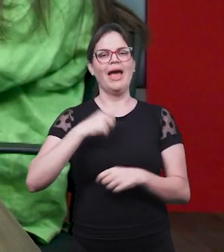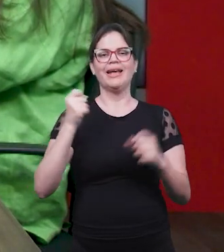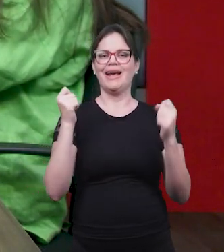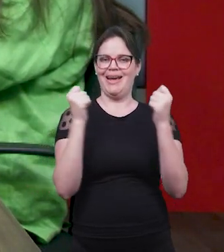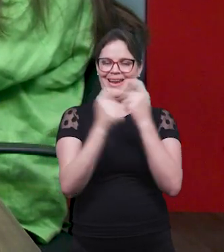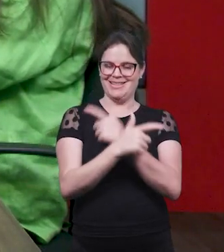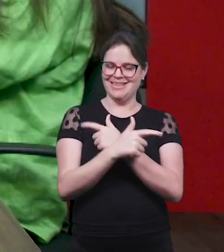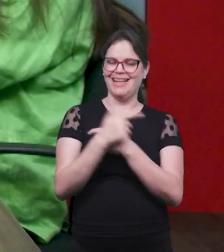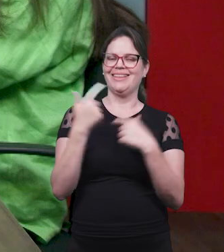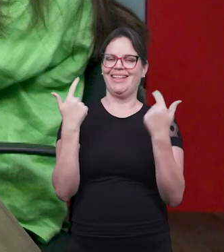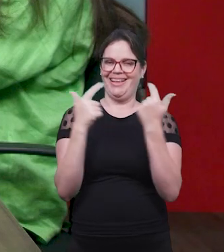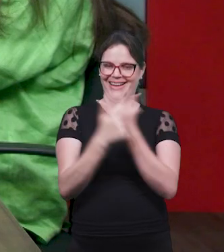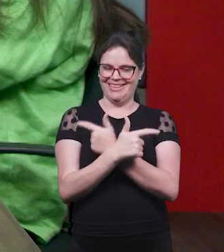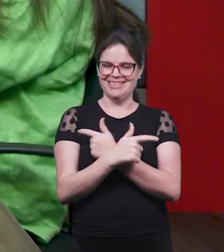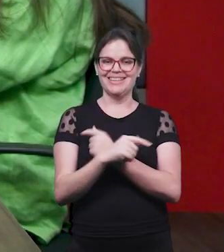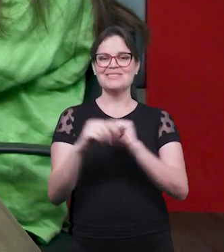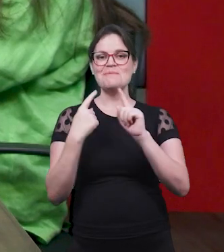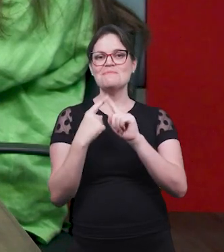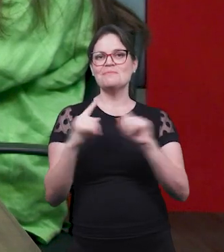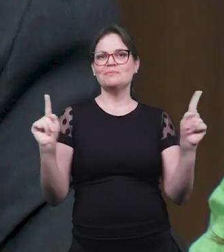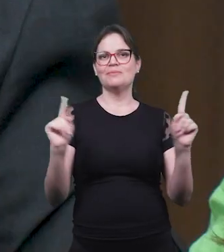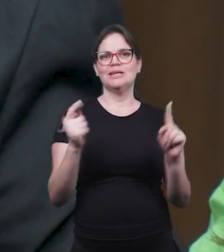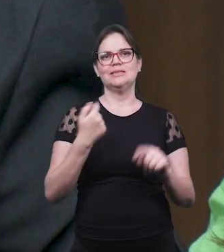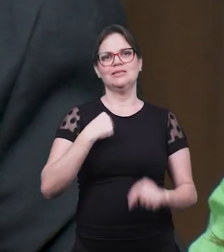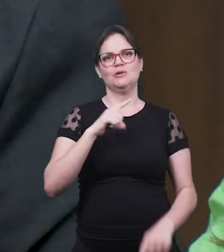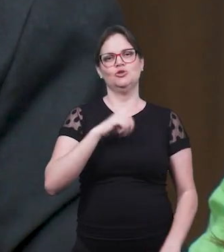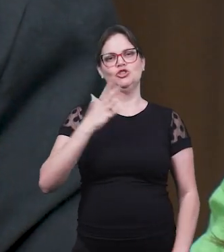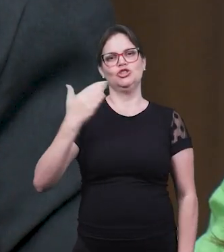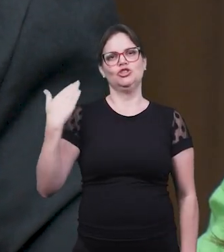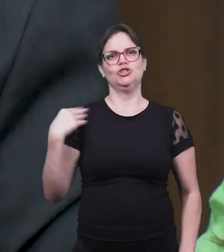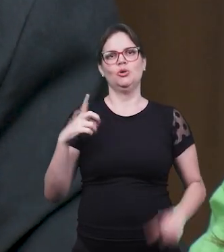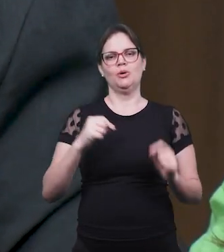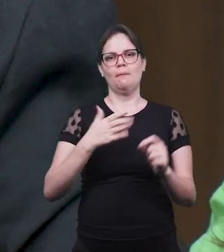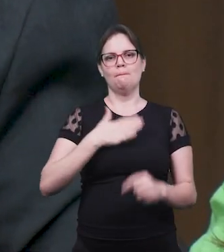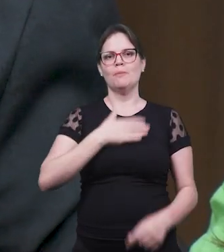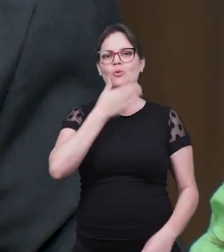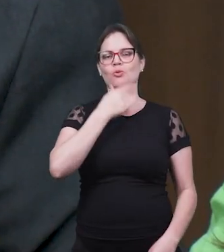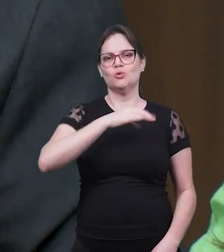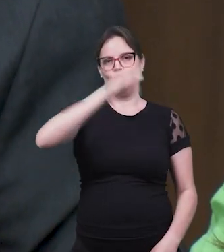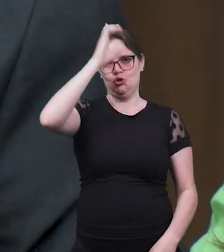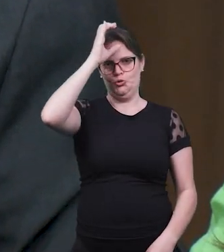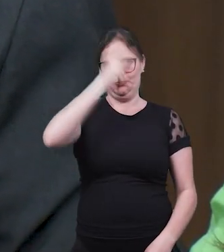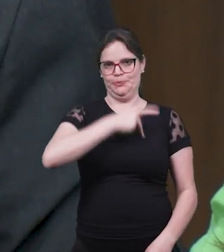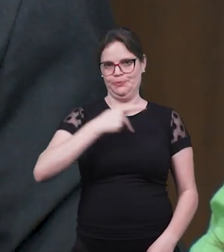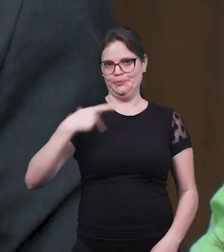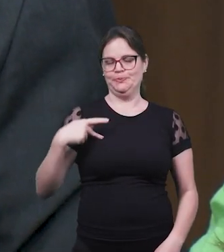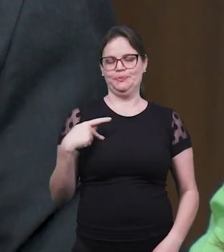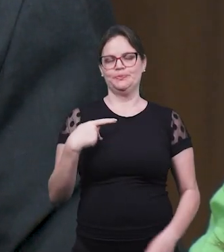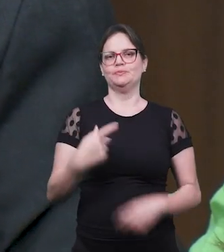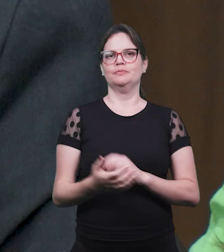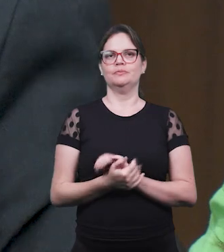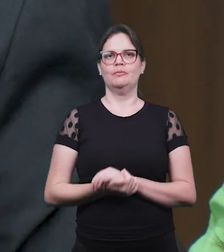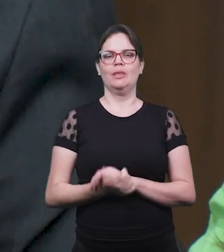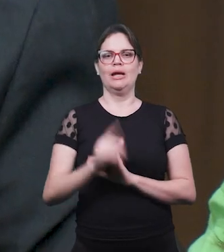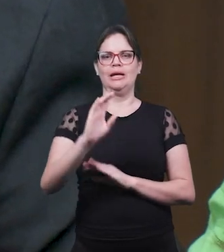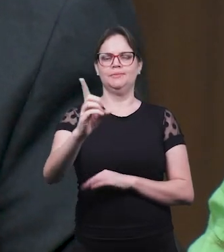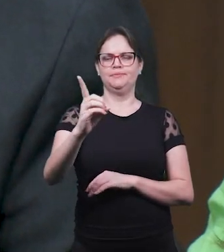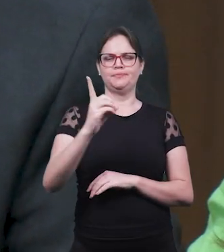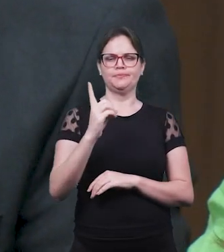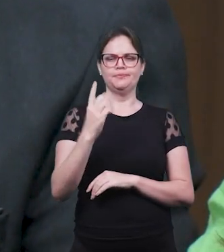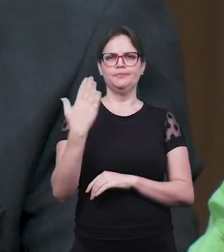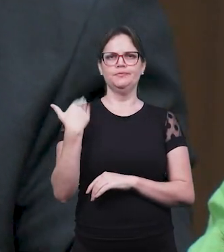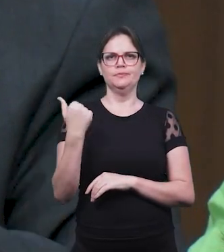engraçada, né? Eu tinha, né, já partiu para o senhor, um tio, pastor, né, que ele chegou para mim e